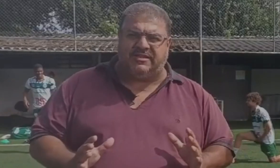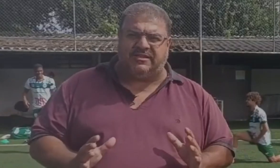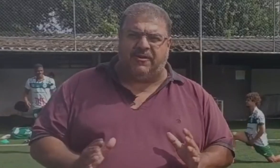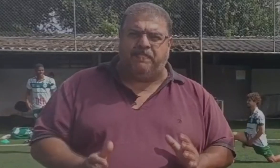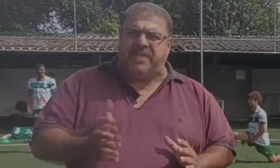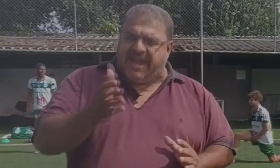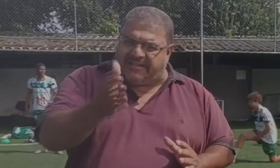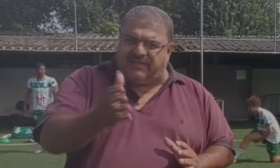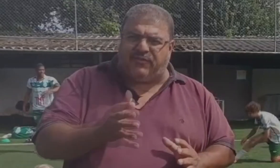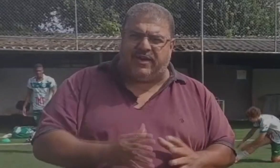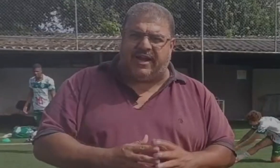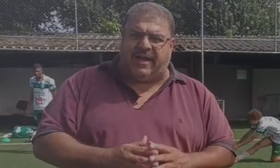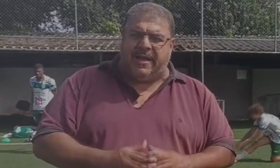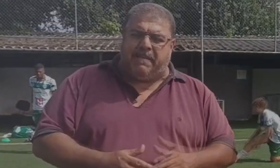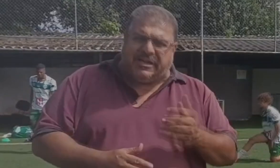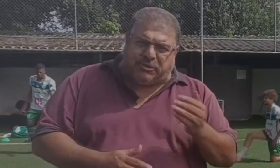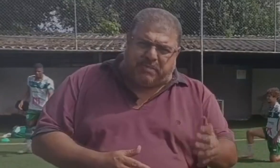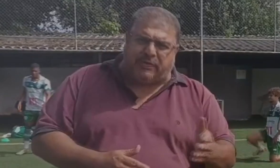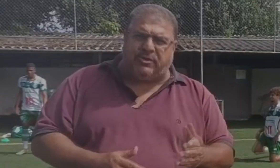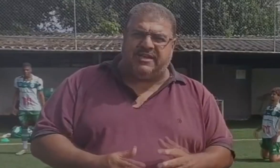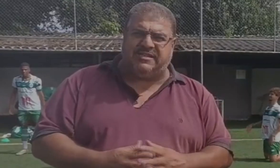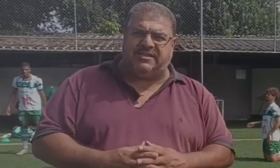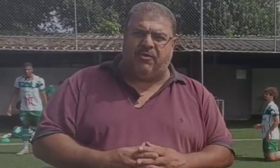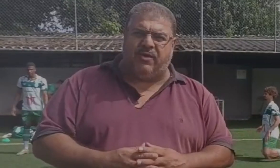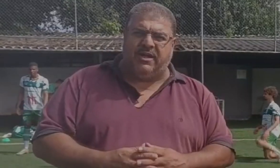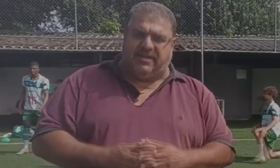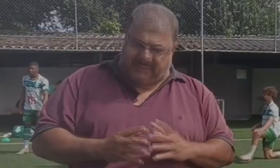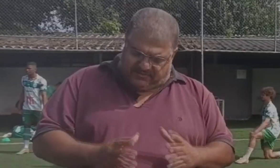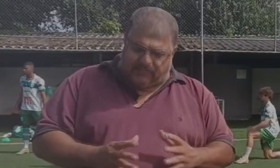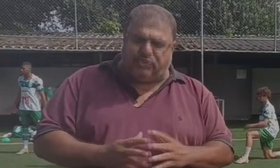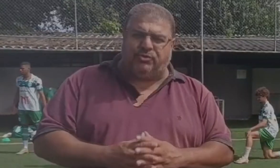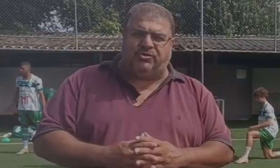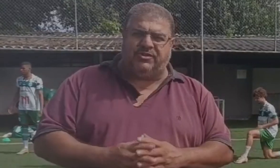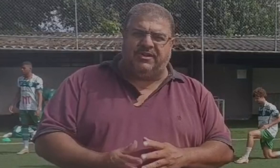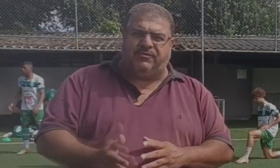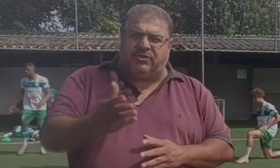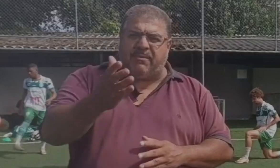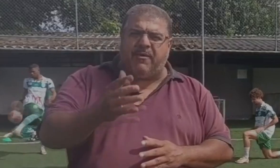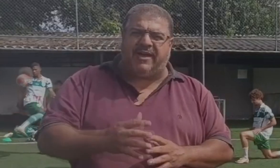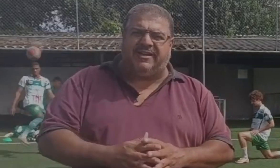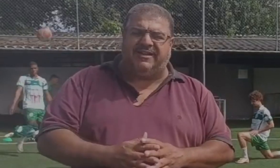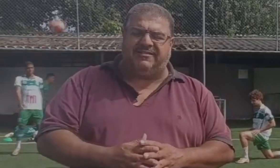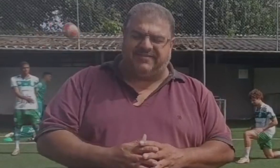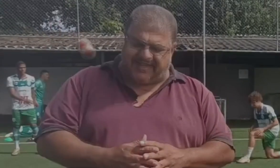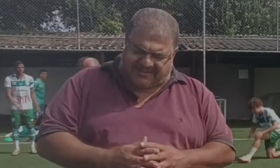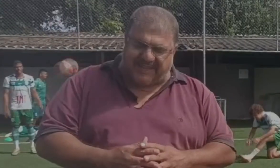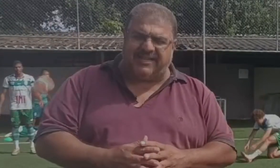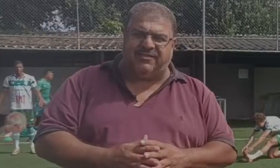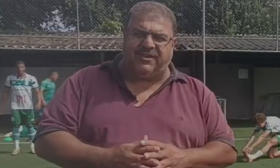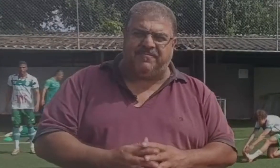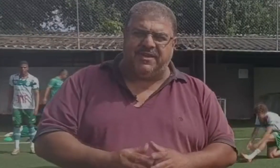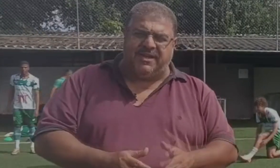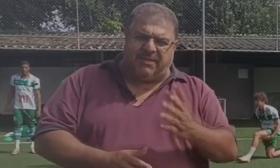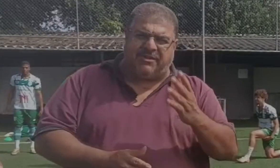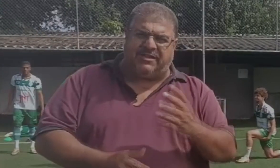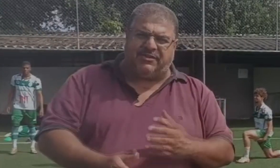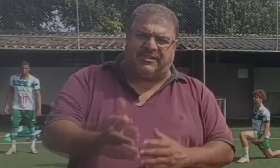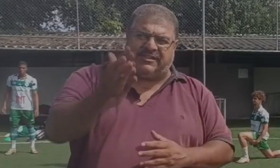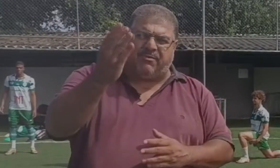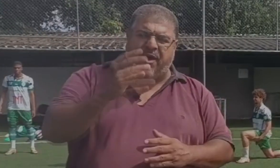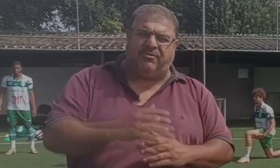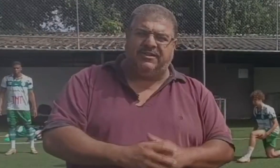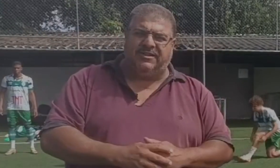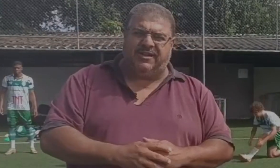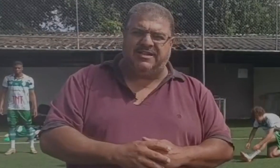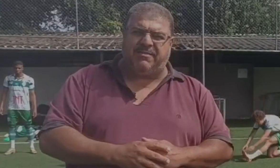momento nessa decisão. É a TV Franca, mais perto da decisão. Vamos juntos. Futebol é aqui, na tela da TV, que mostra